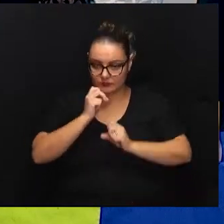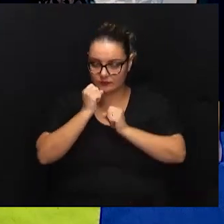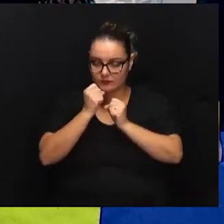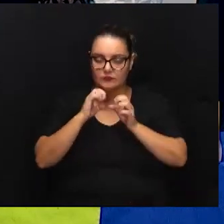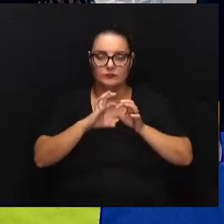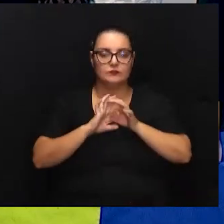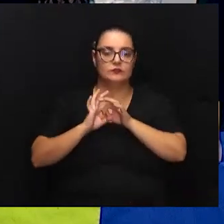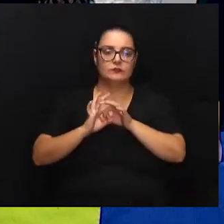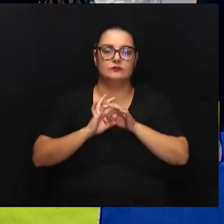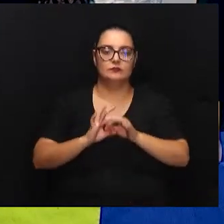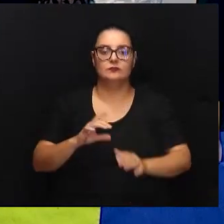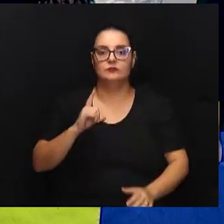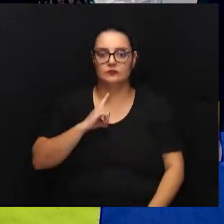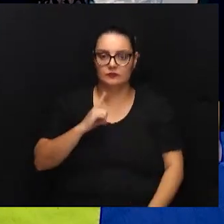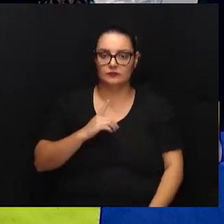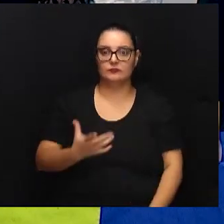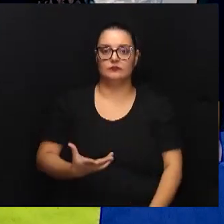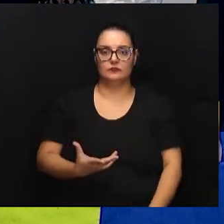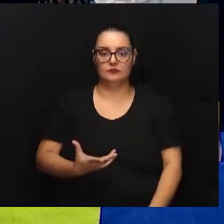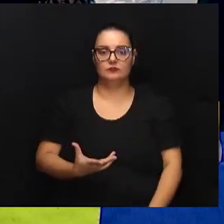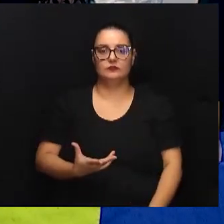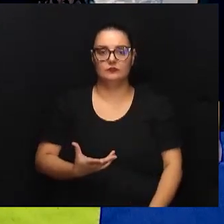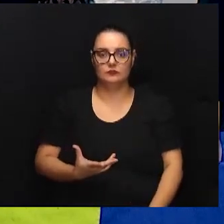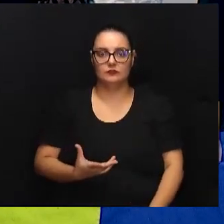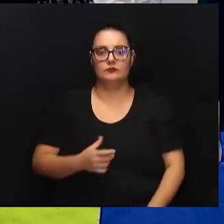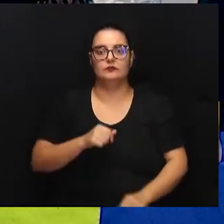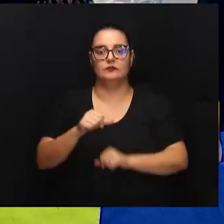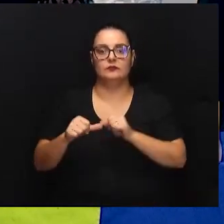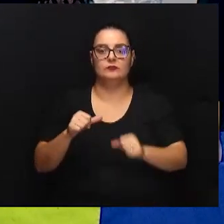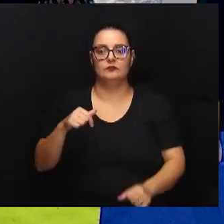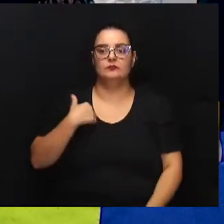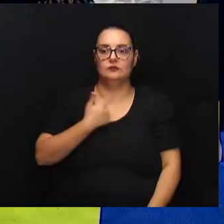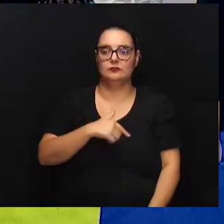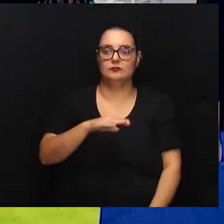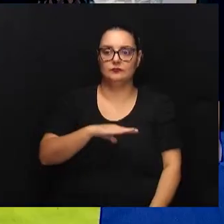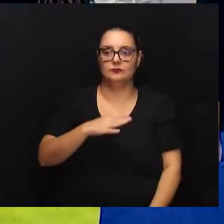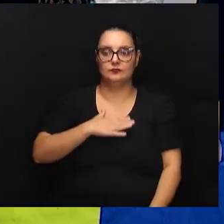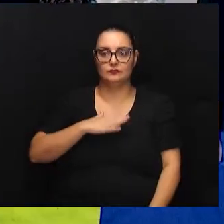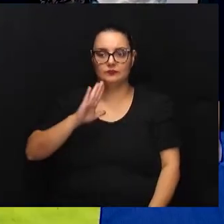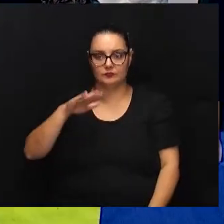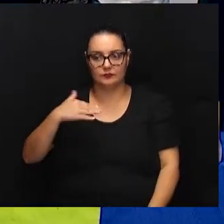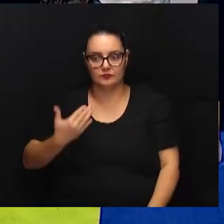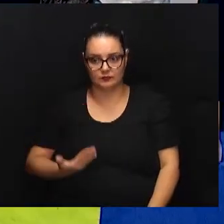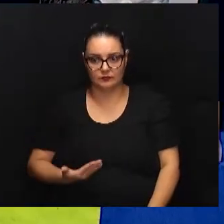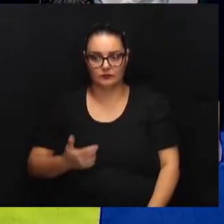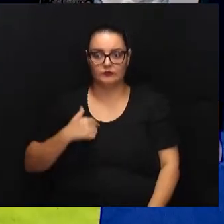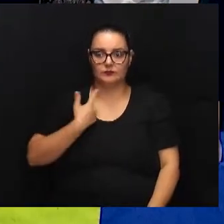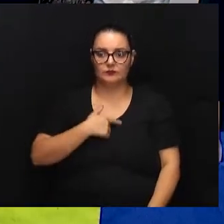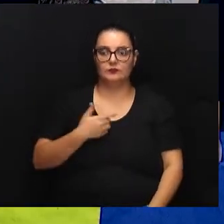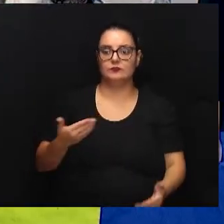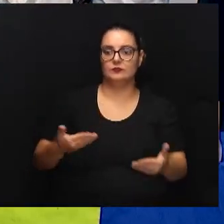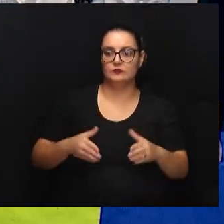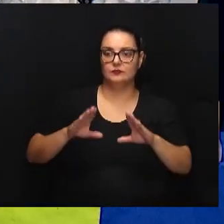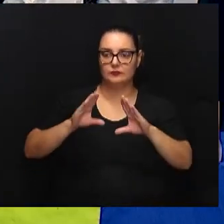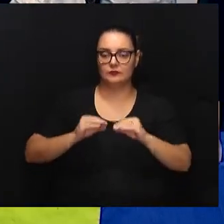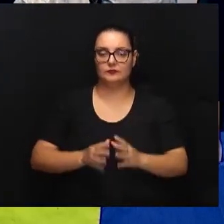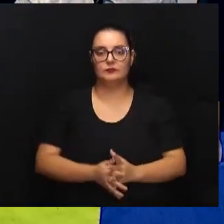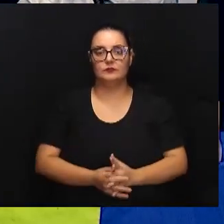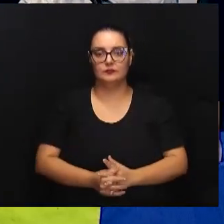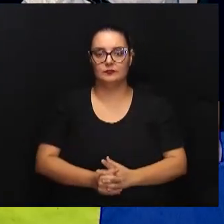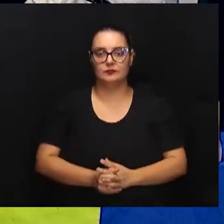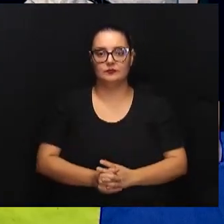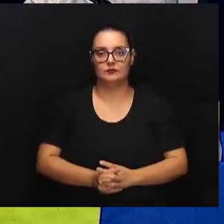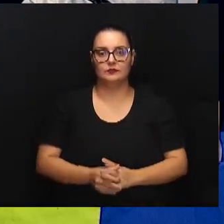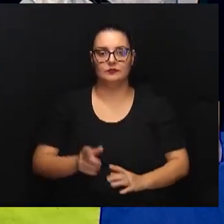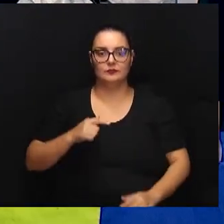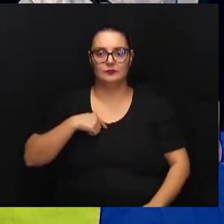gente consiga unir forças e ter essa transformação aqui no nosso município. Então, para mim é uma grande honra a gente estar